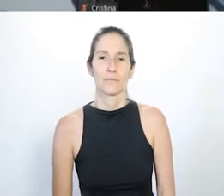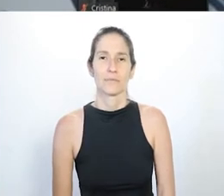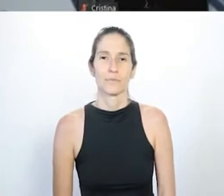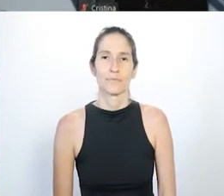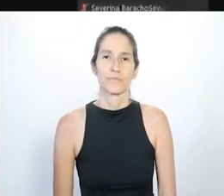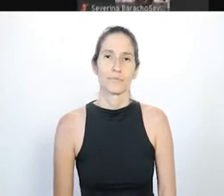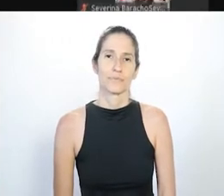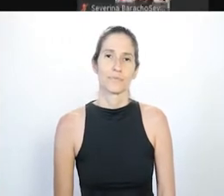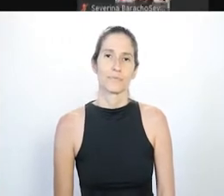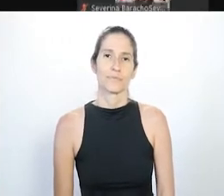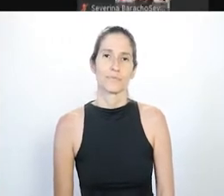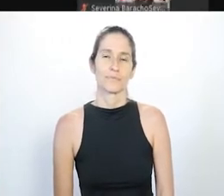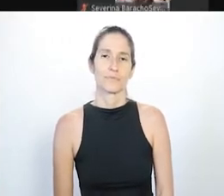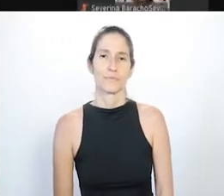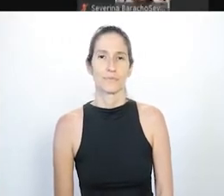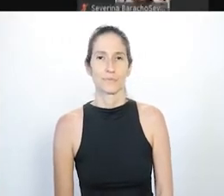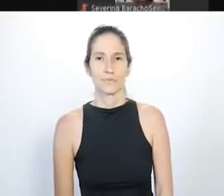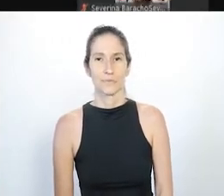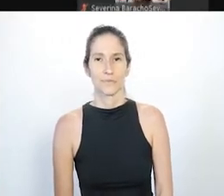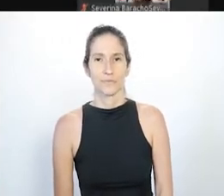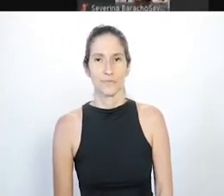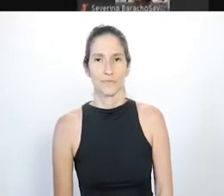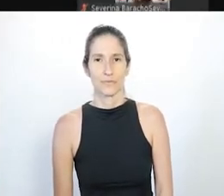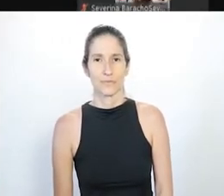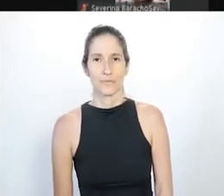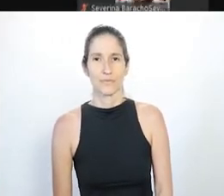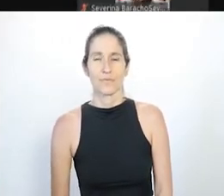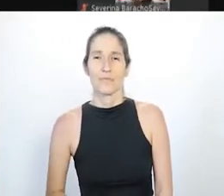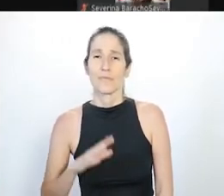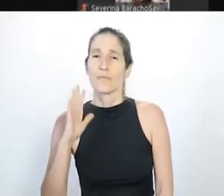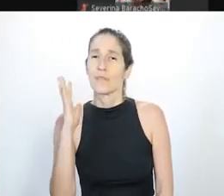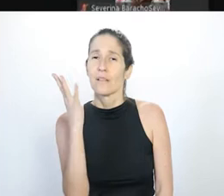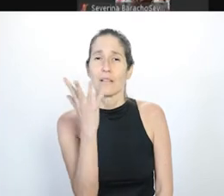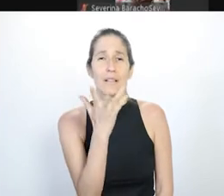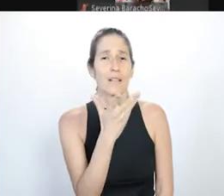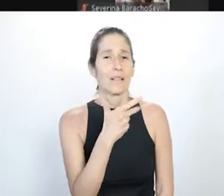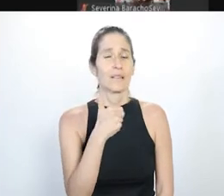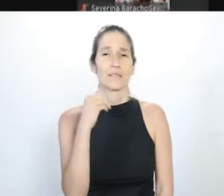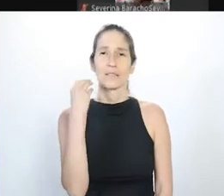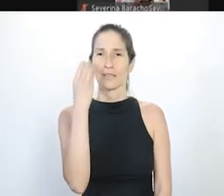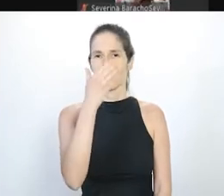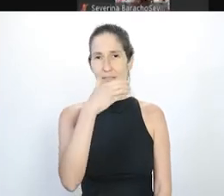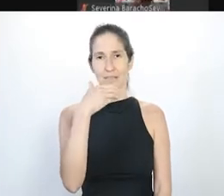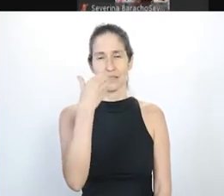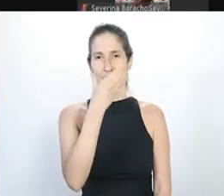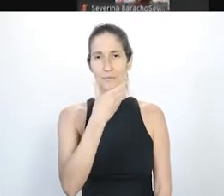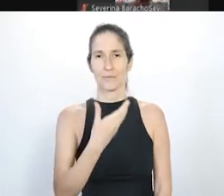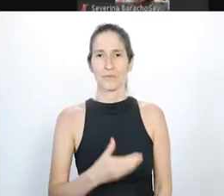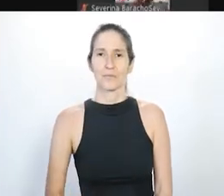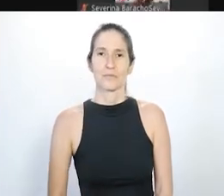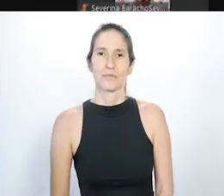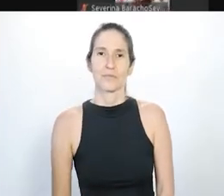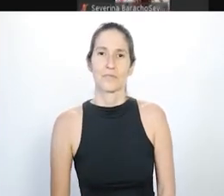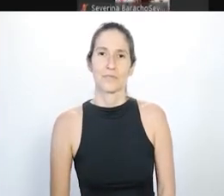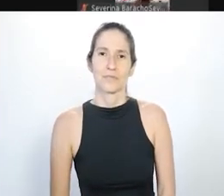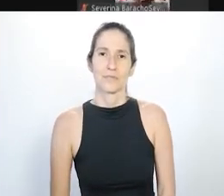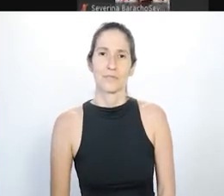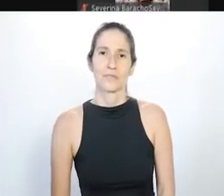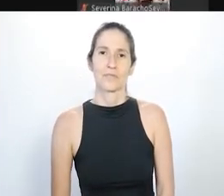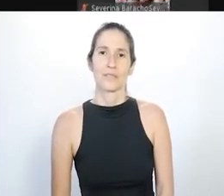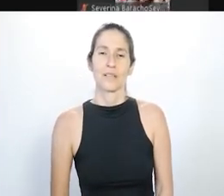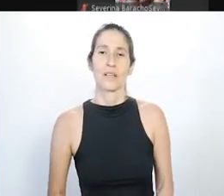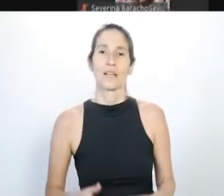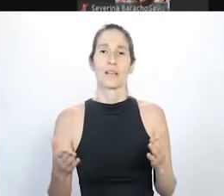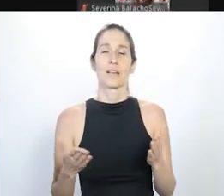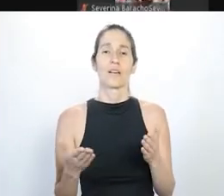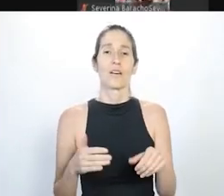Coisa linda! Queria ouvir agora um pouquinho Severina. Severina tá por aí?